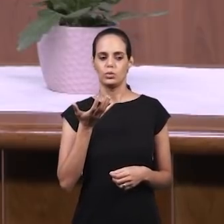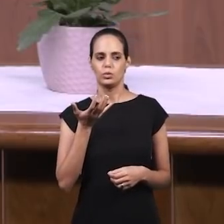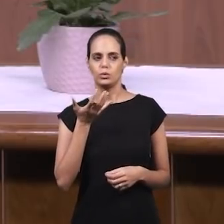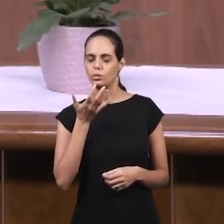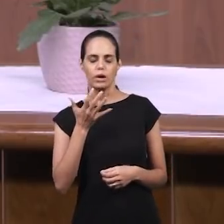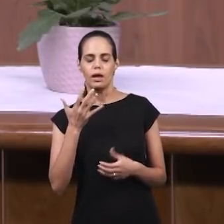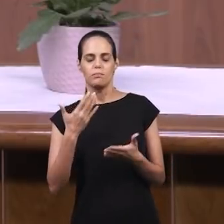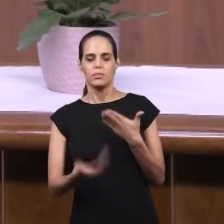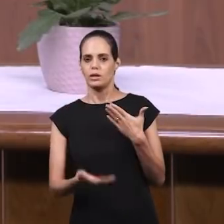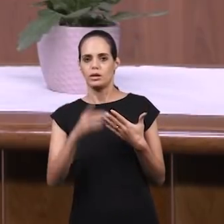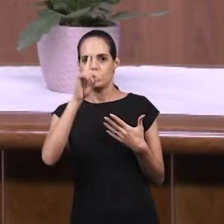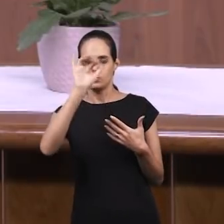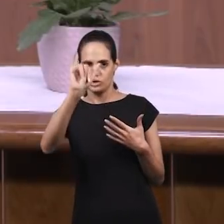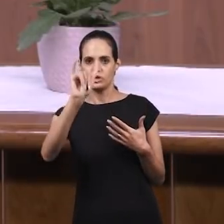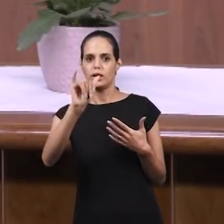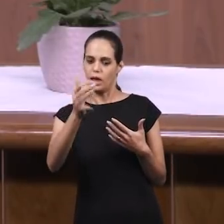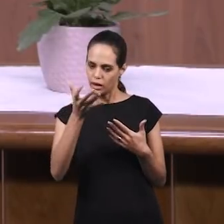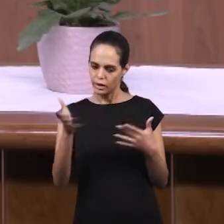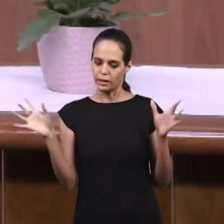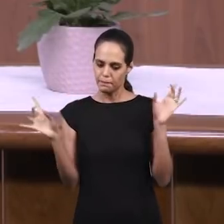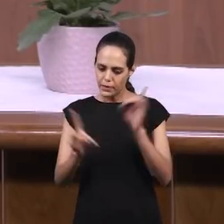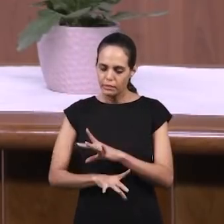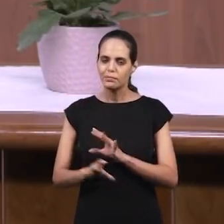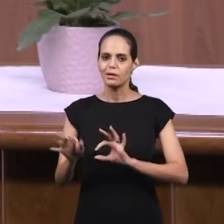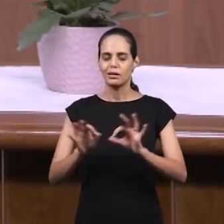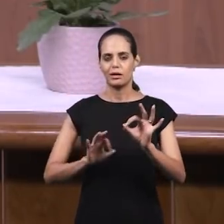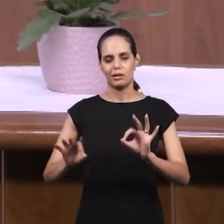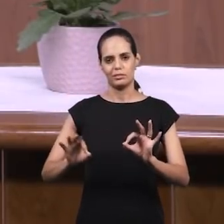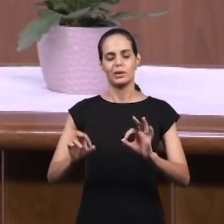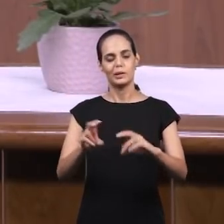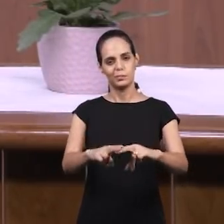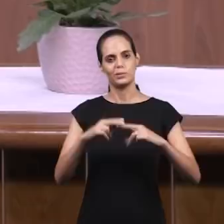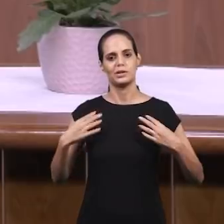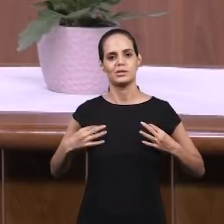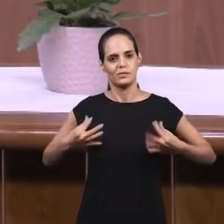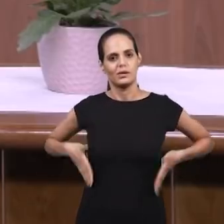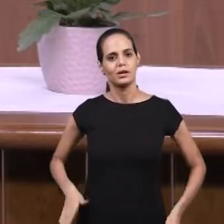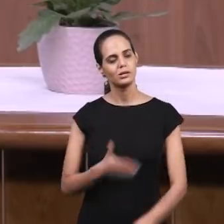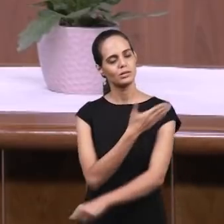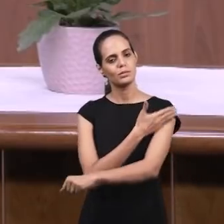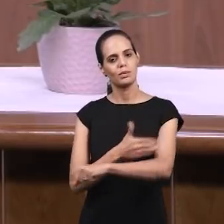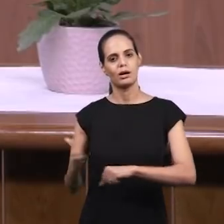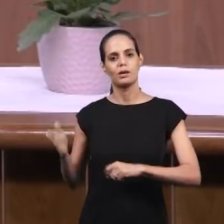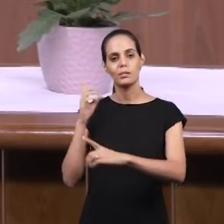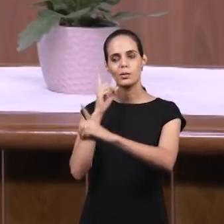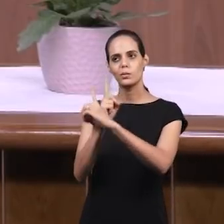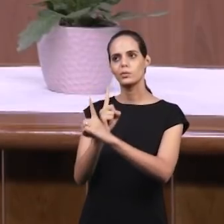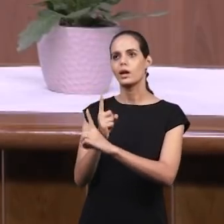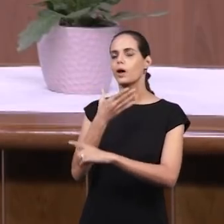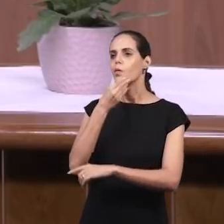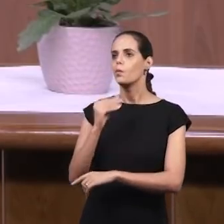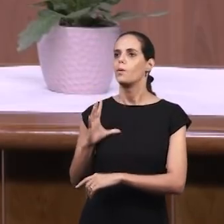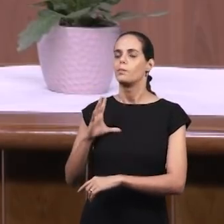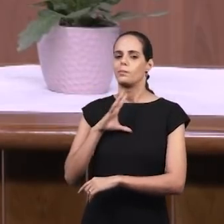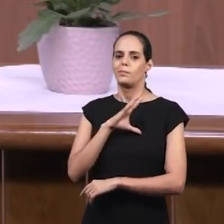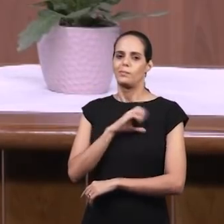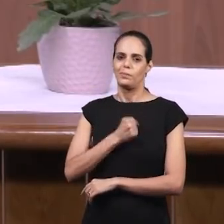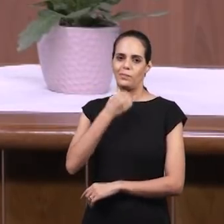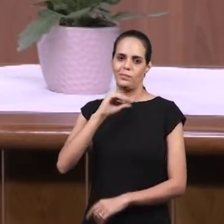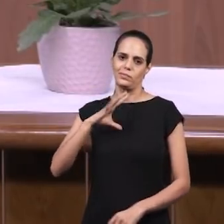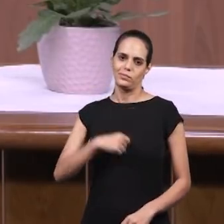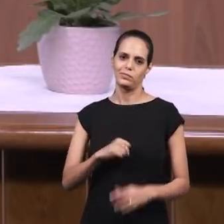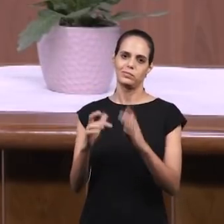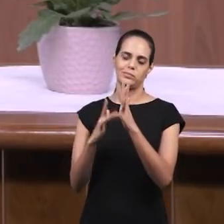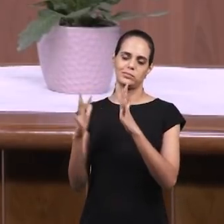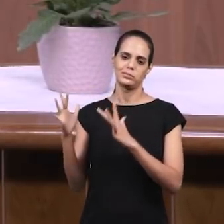se veste de vestes brancas para poder encontrar com o seu amado Salvador.